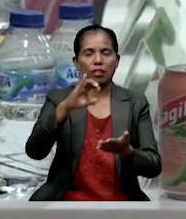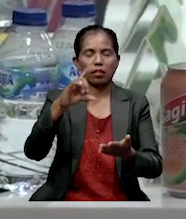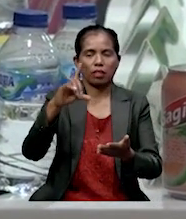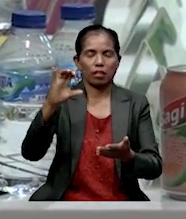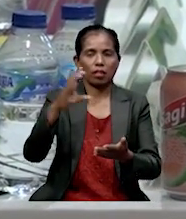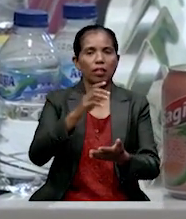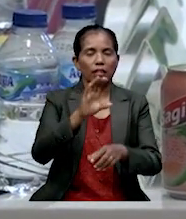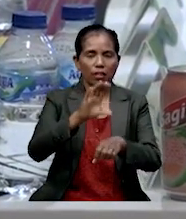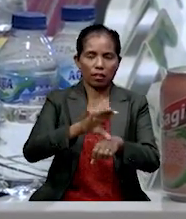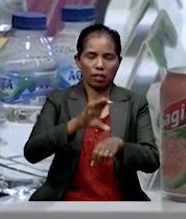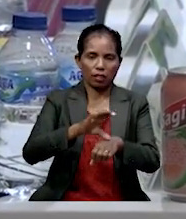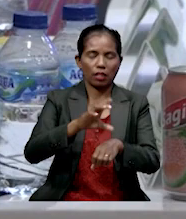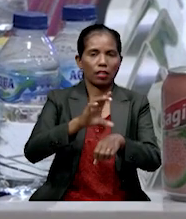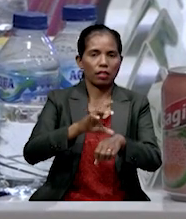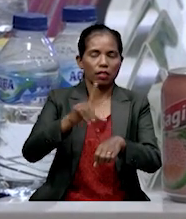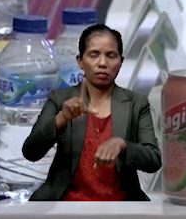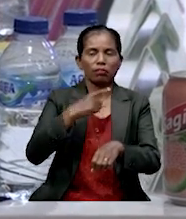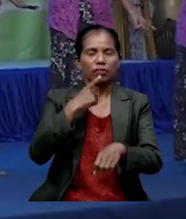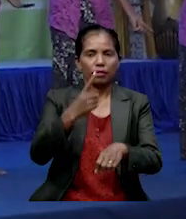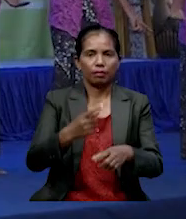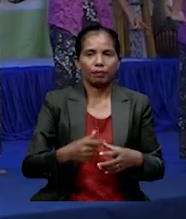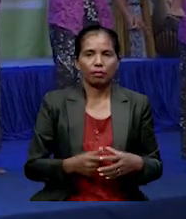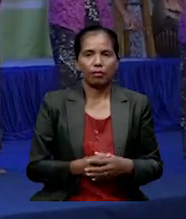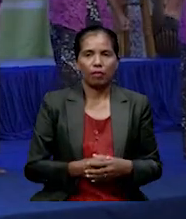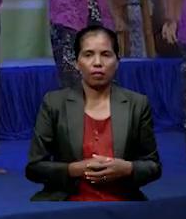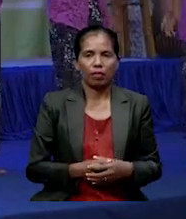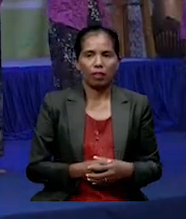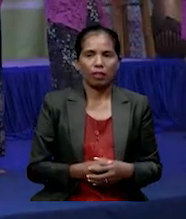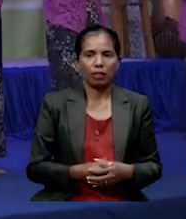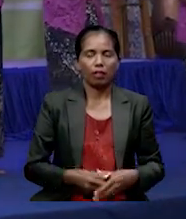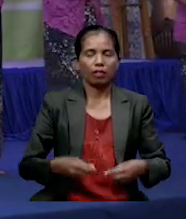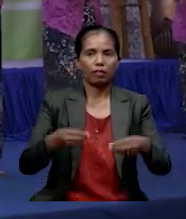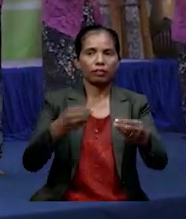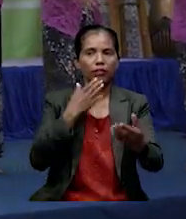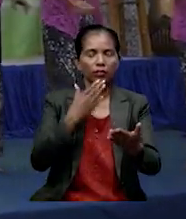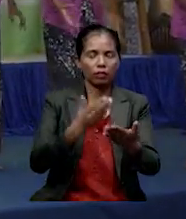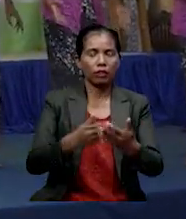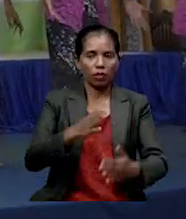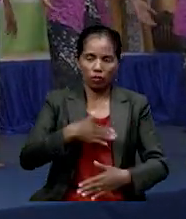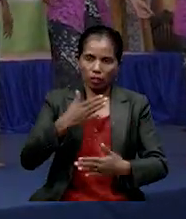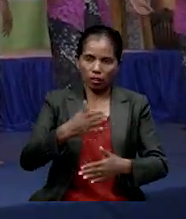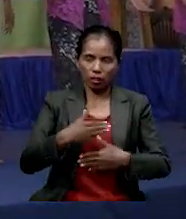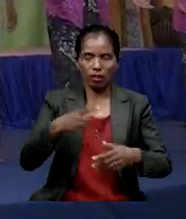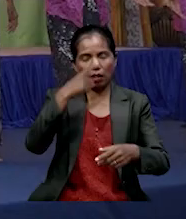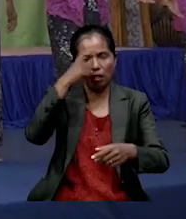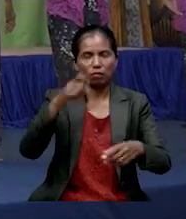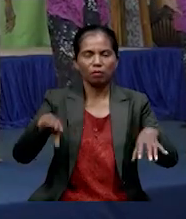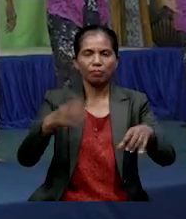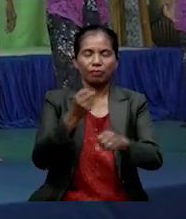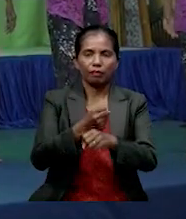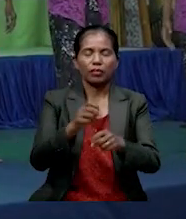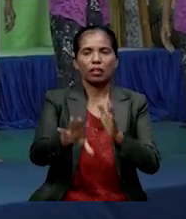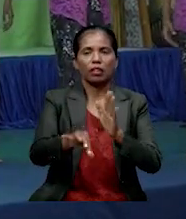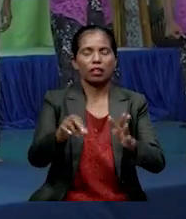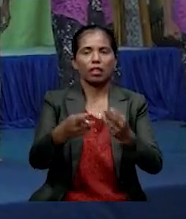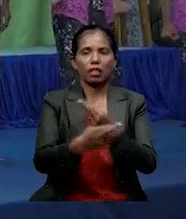Vocal Group, Ne Ita Vox, primeiro lugar. Dirigente Ne Ita Vox, Ventura Maia Contente, tambo esforço toma que retan resultado